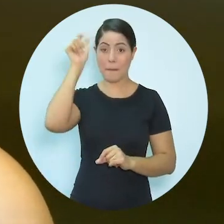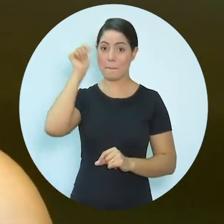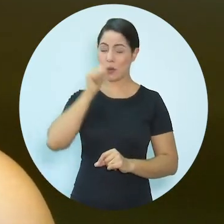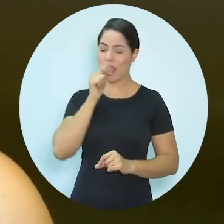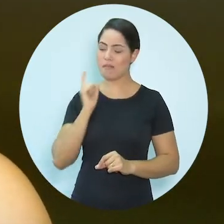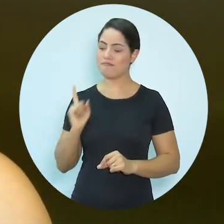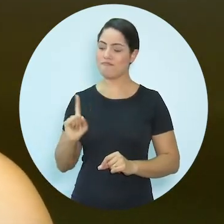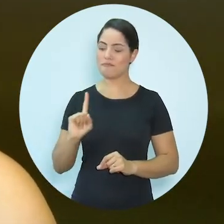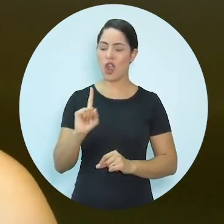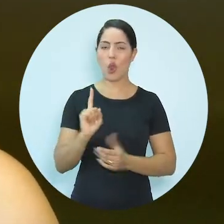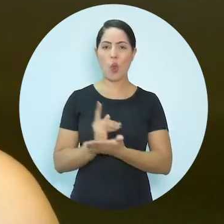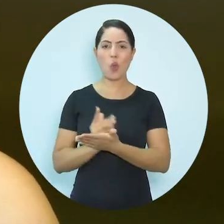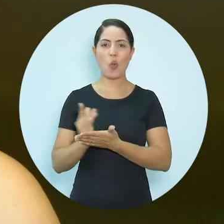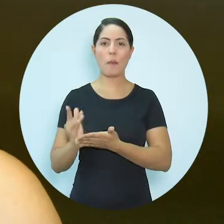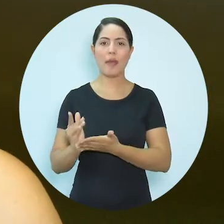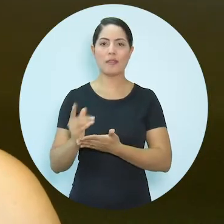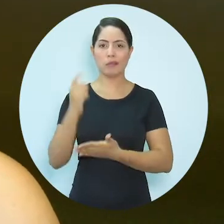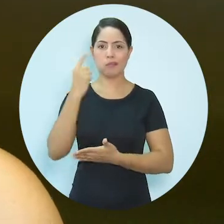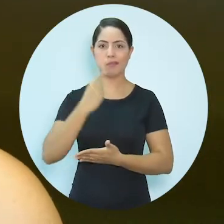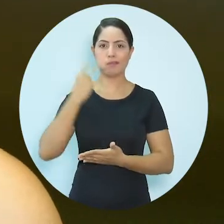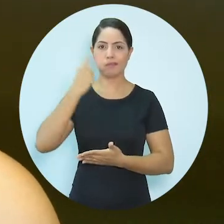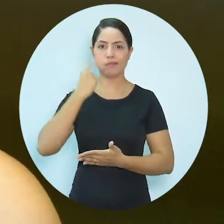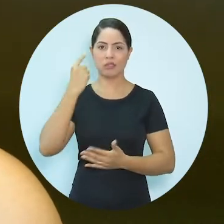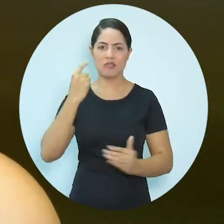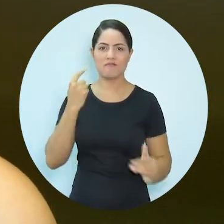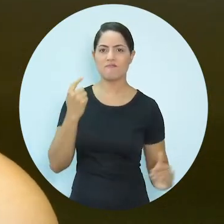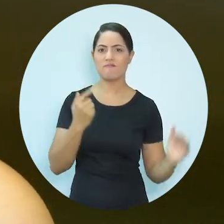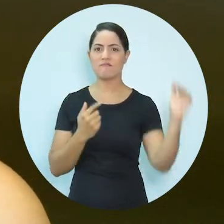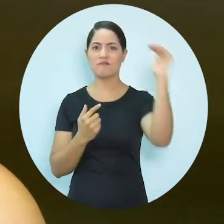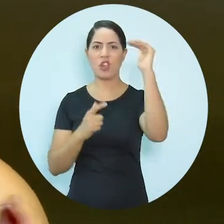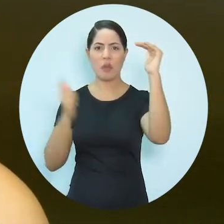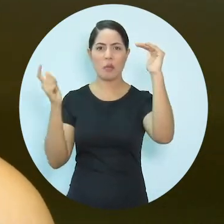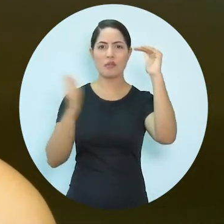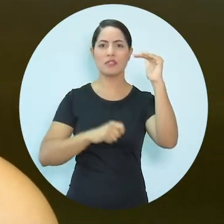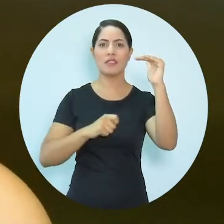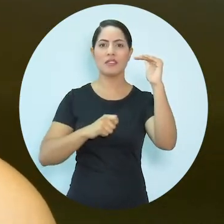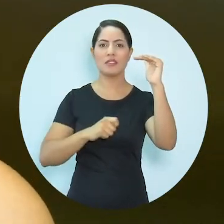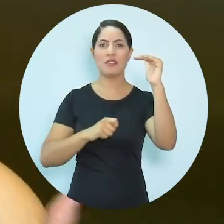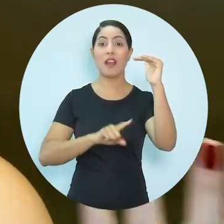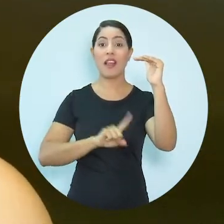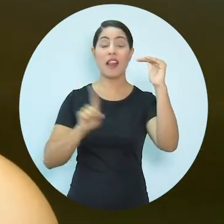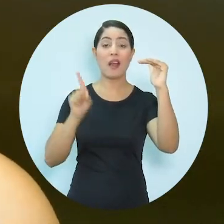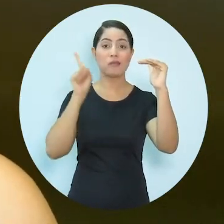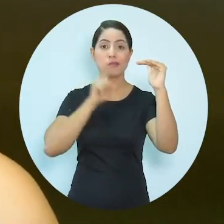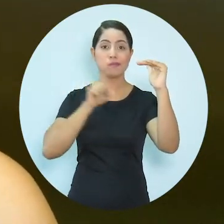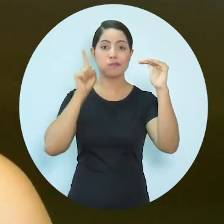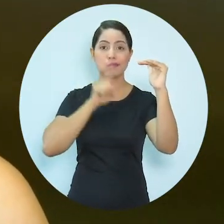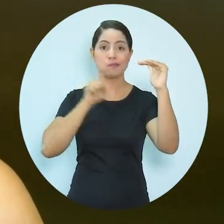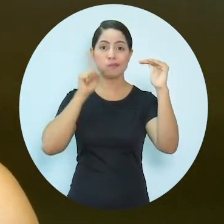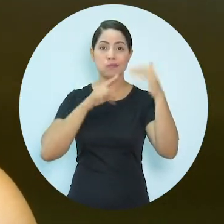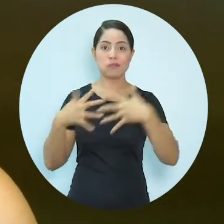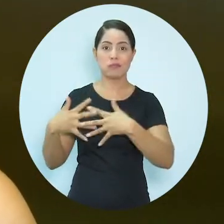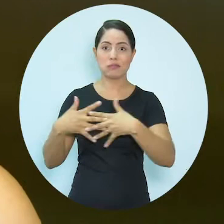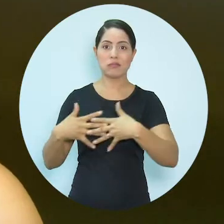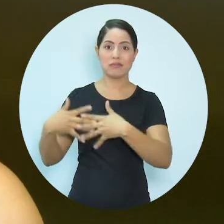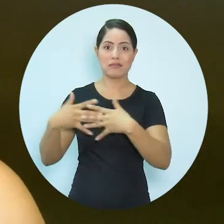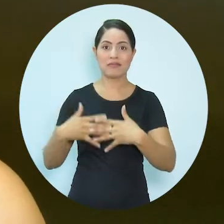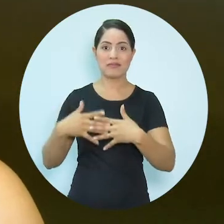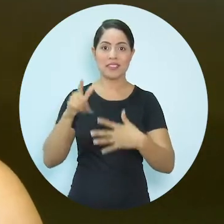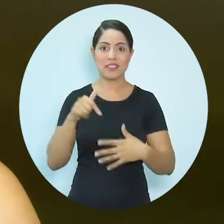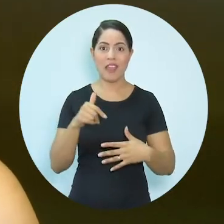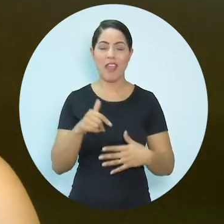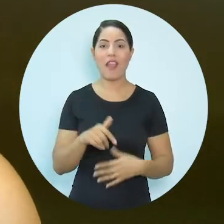que começa como advogada e chega no maior cargo possível dentro da estrutura jurídica dos Estados Unidos, que é a Suprema